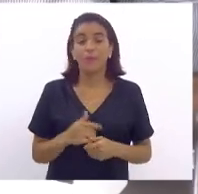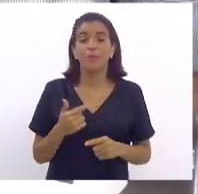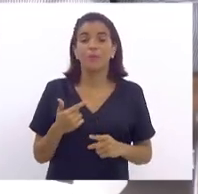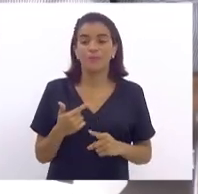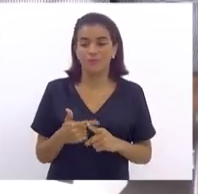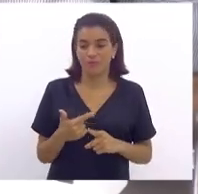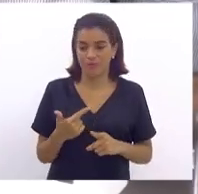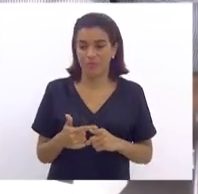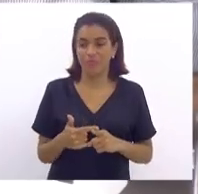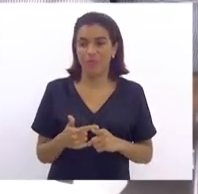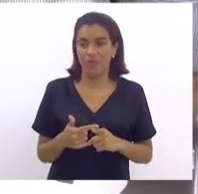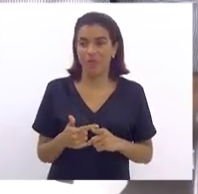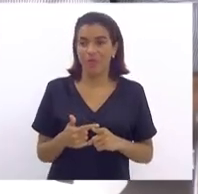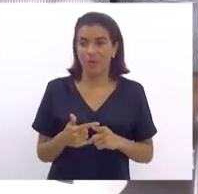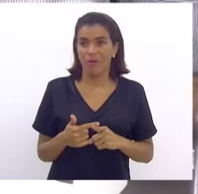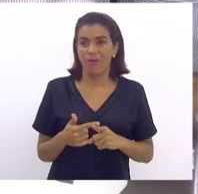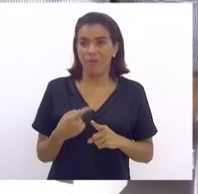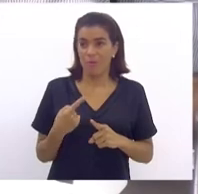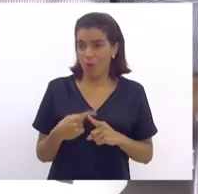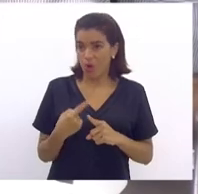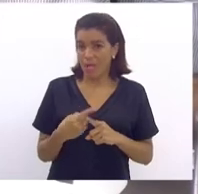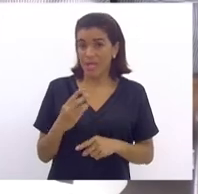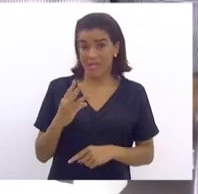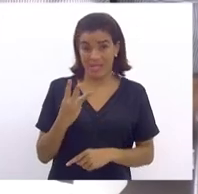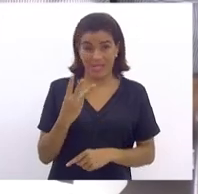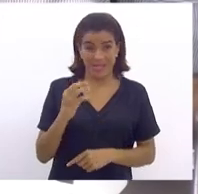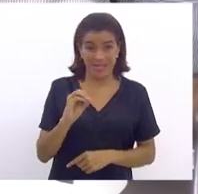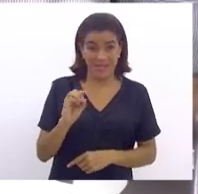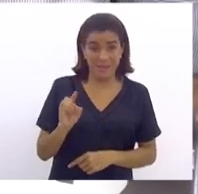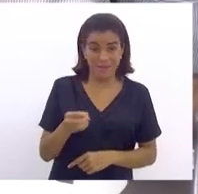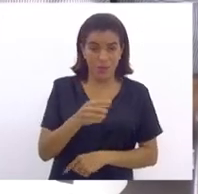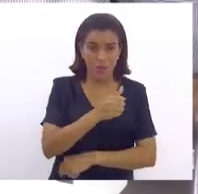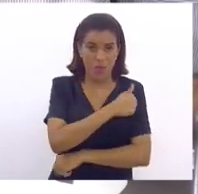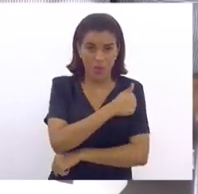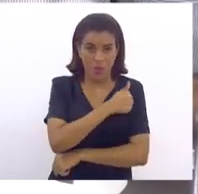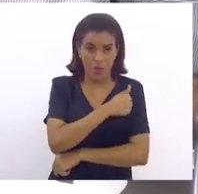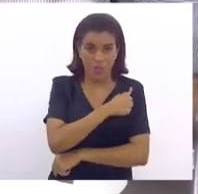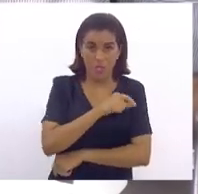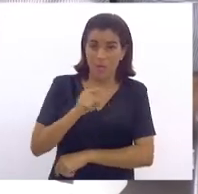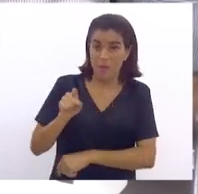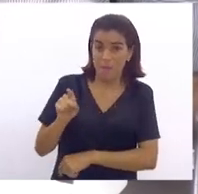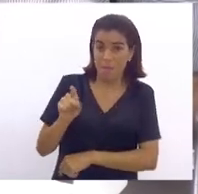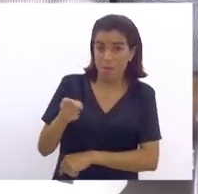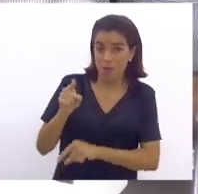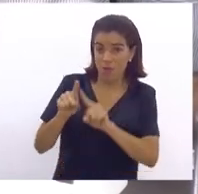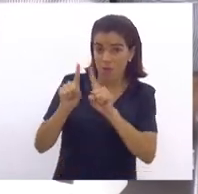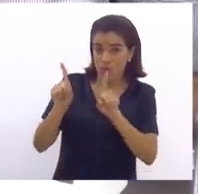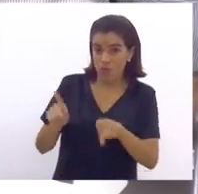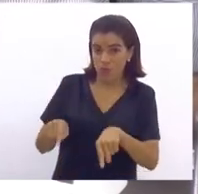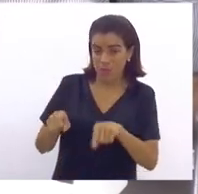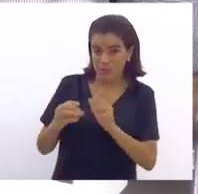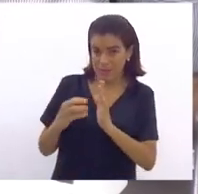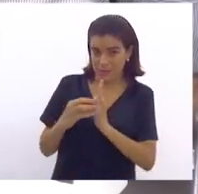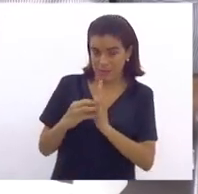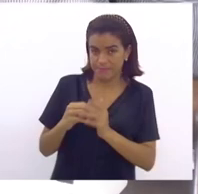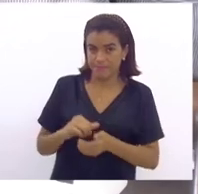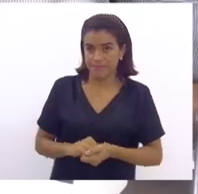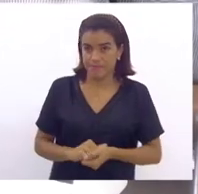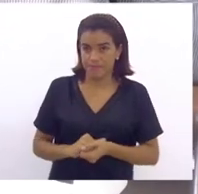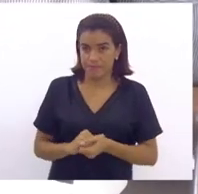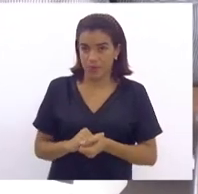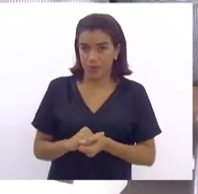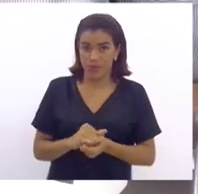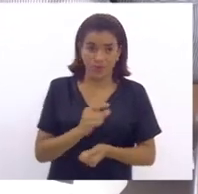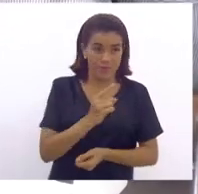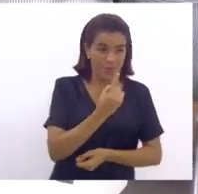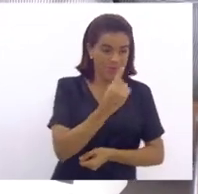seguinte, imagina... São 30 mil alunos e 1.000 servidores. Quando você põe um